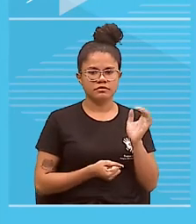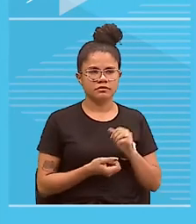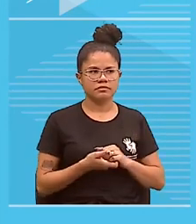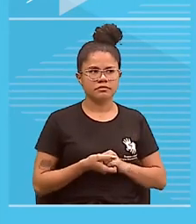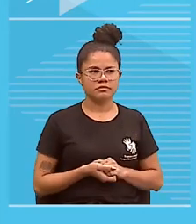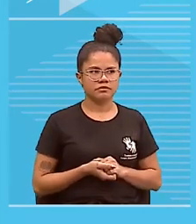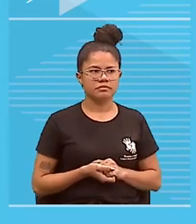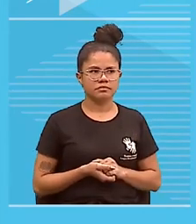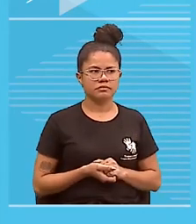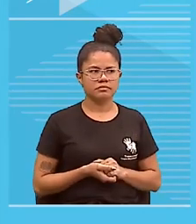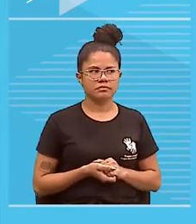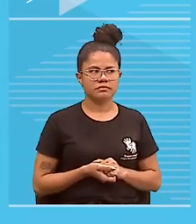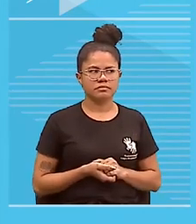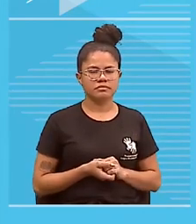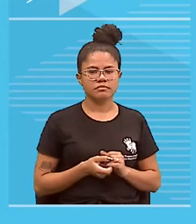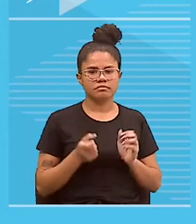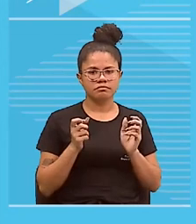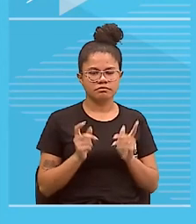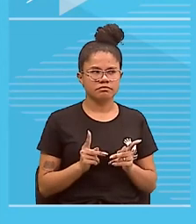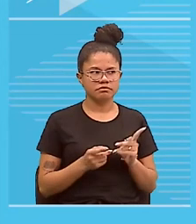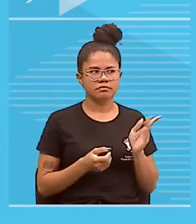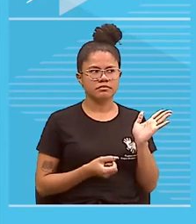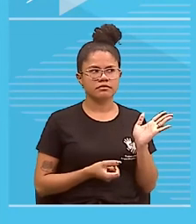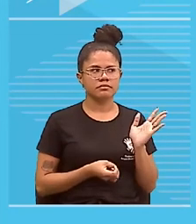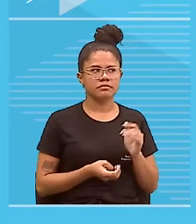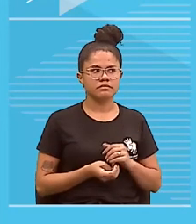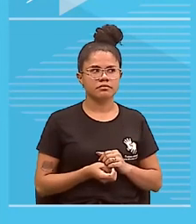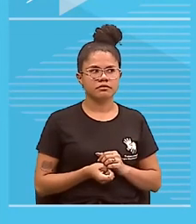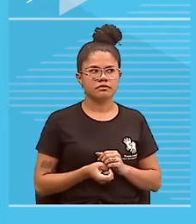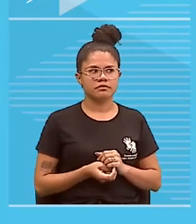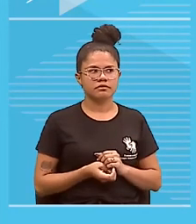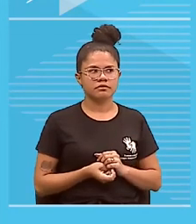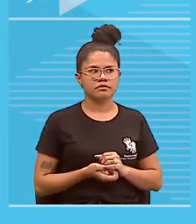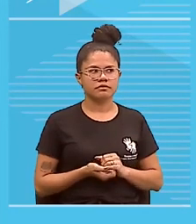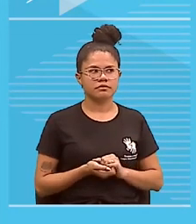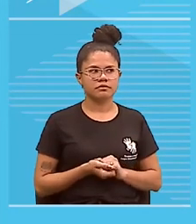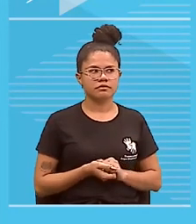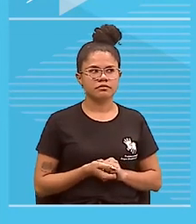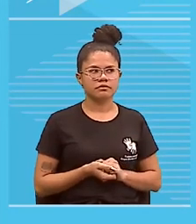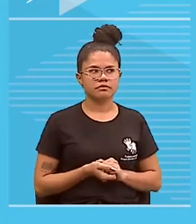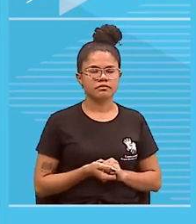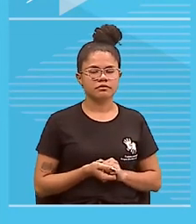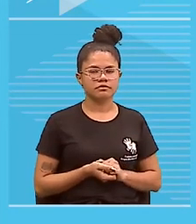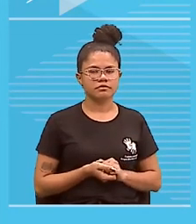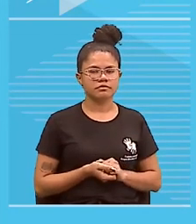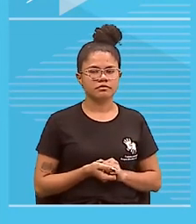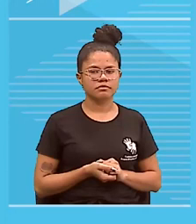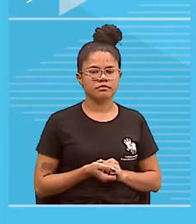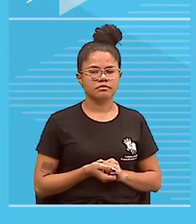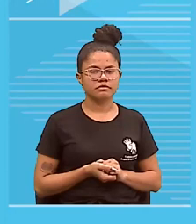cíclicas Estas são derivadas da pirimidina e da